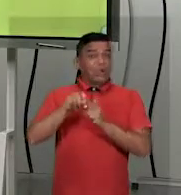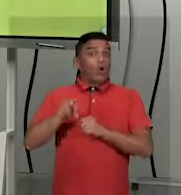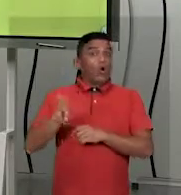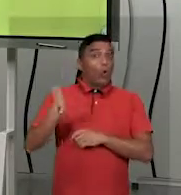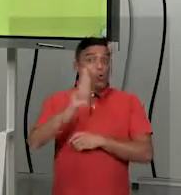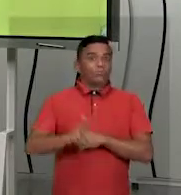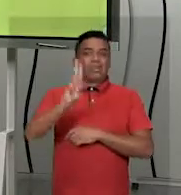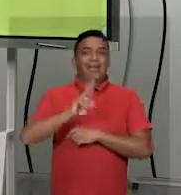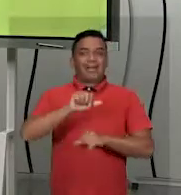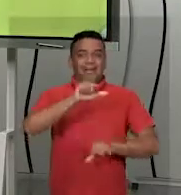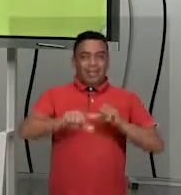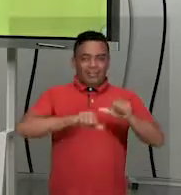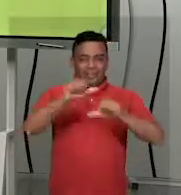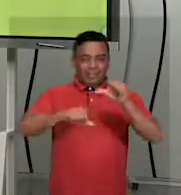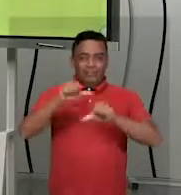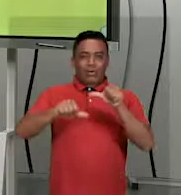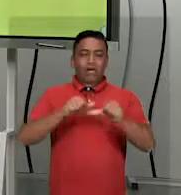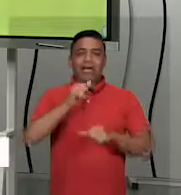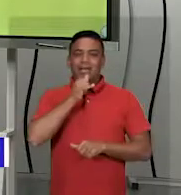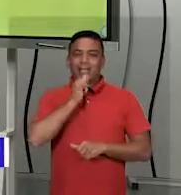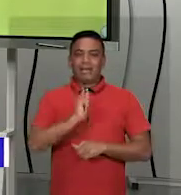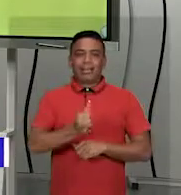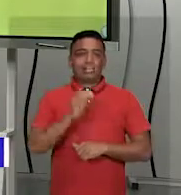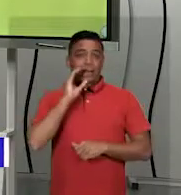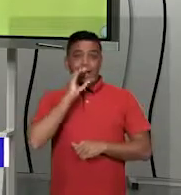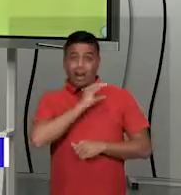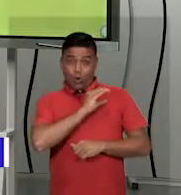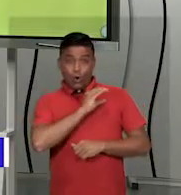transformando a energia, o calor